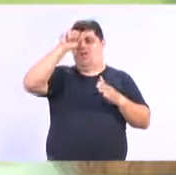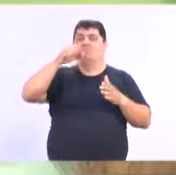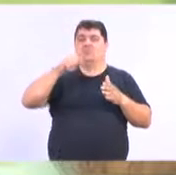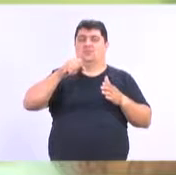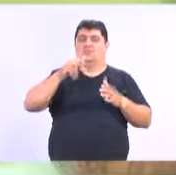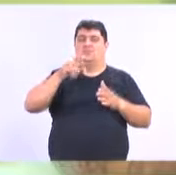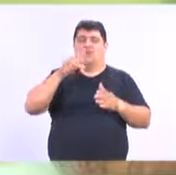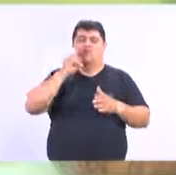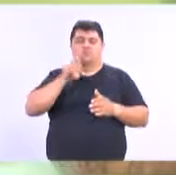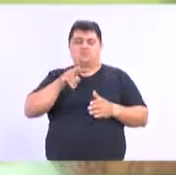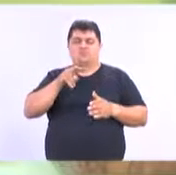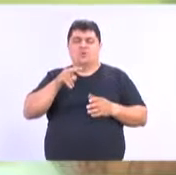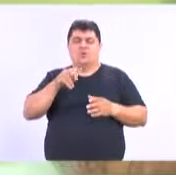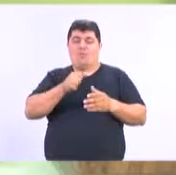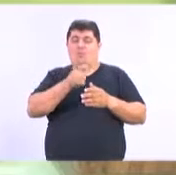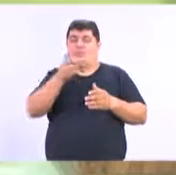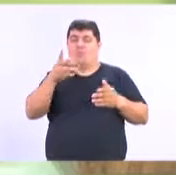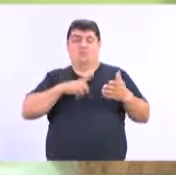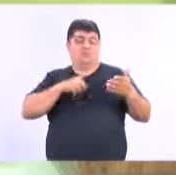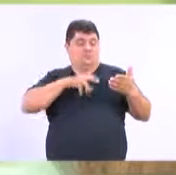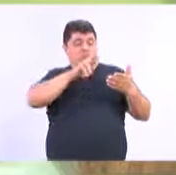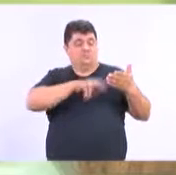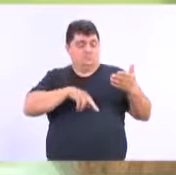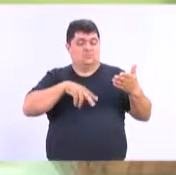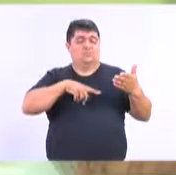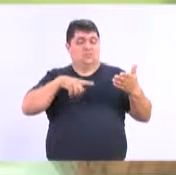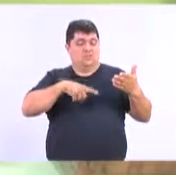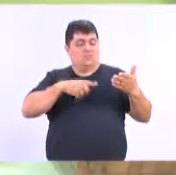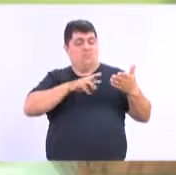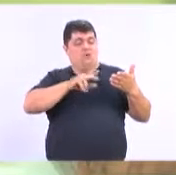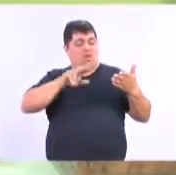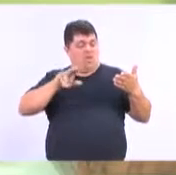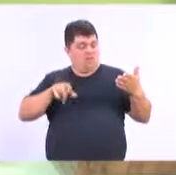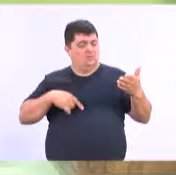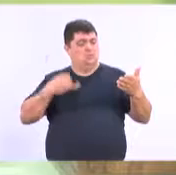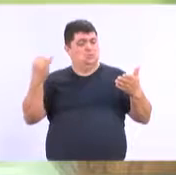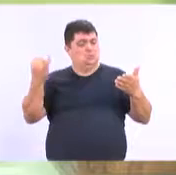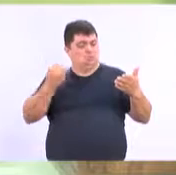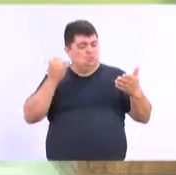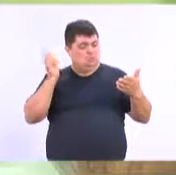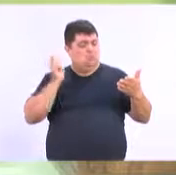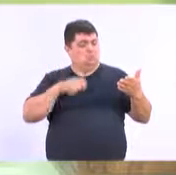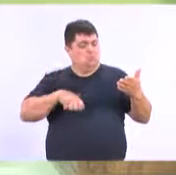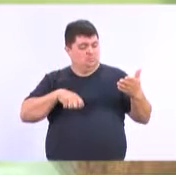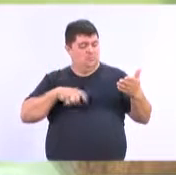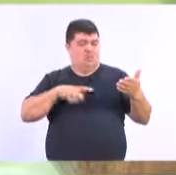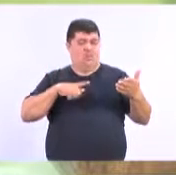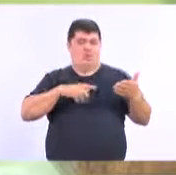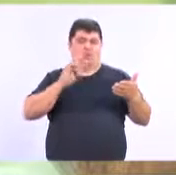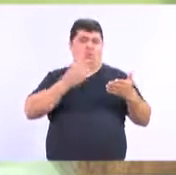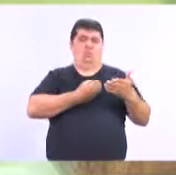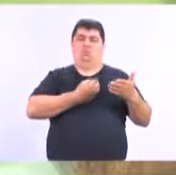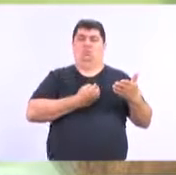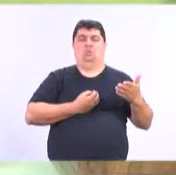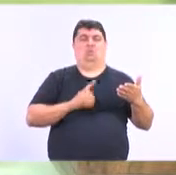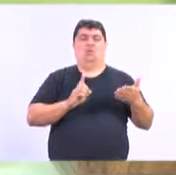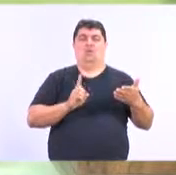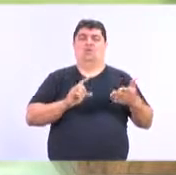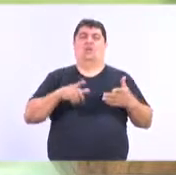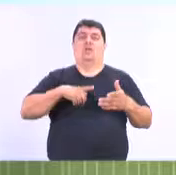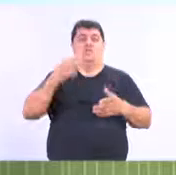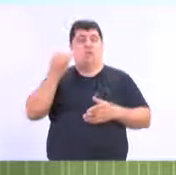vão verificar quantas informações vocês conseguem retirar das demonstrações contábeis e não somente números, não é isso,